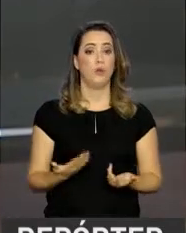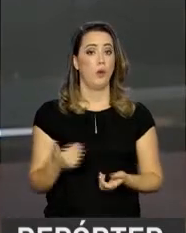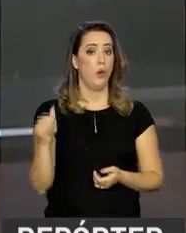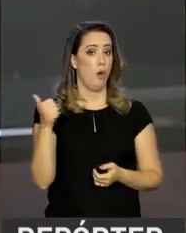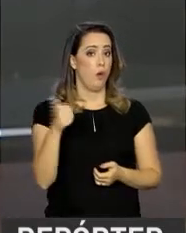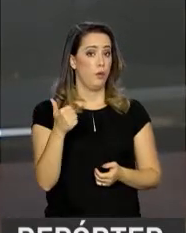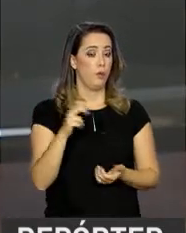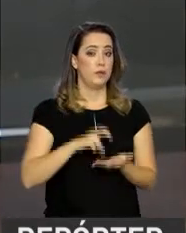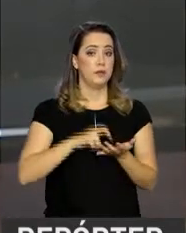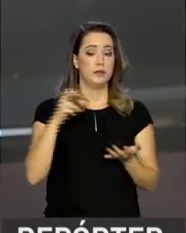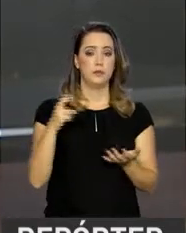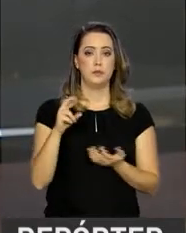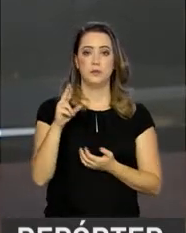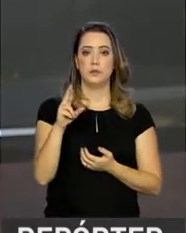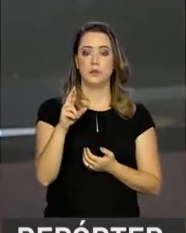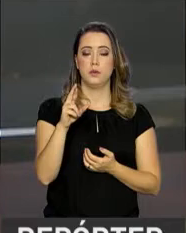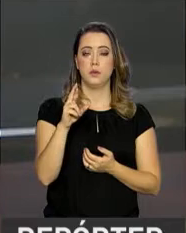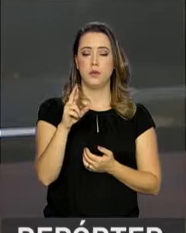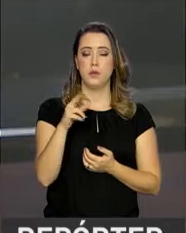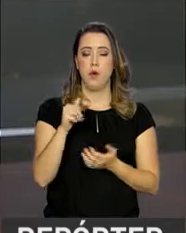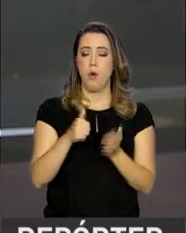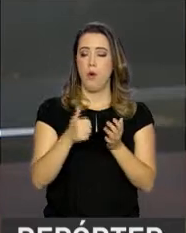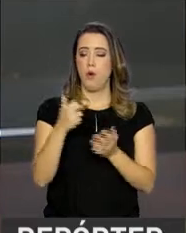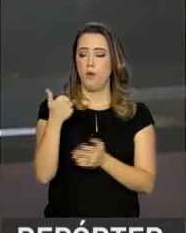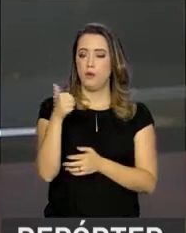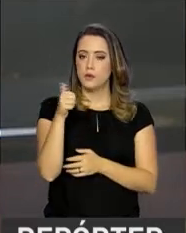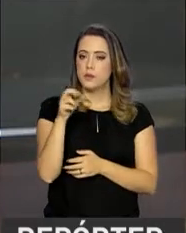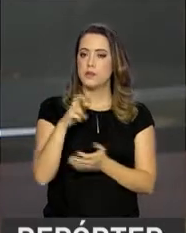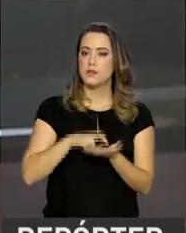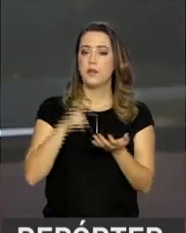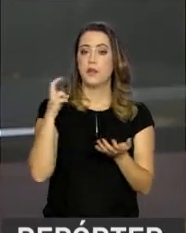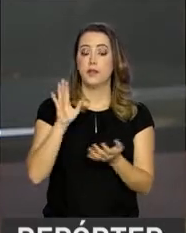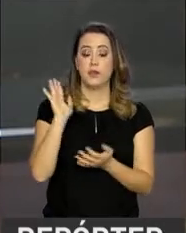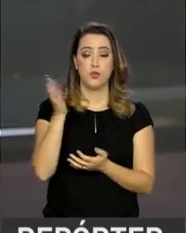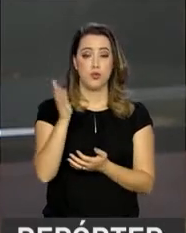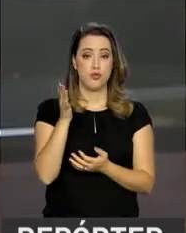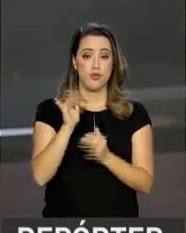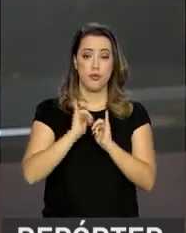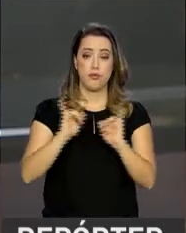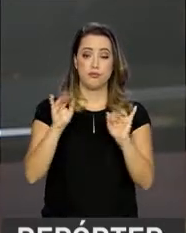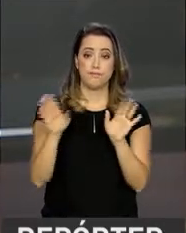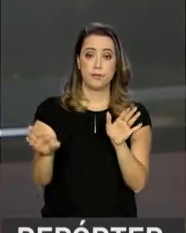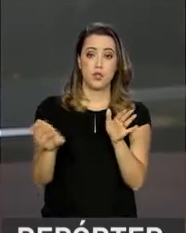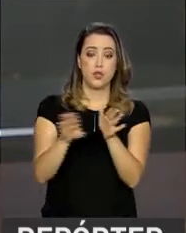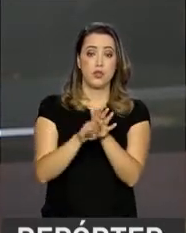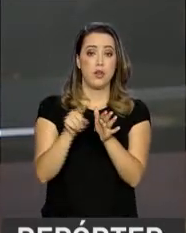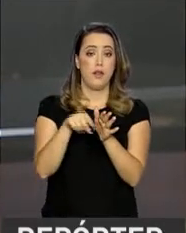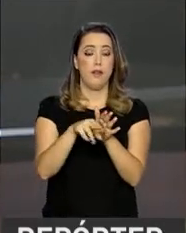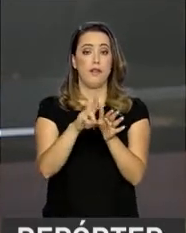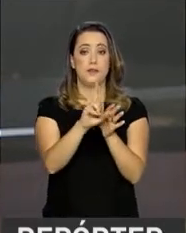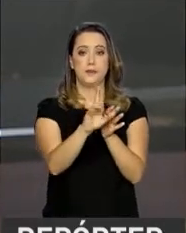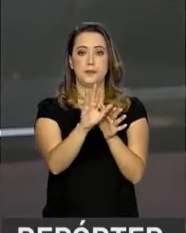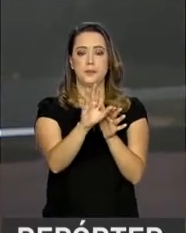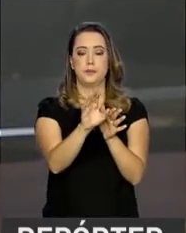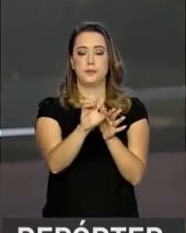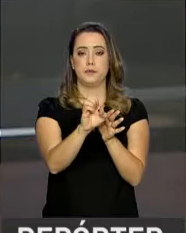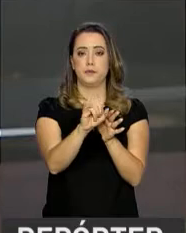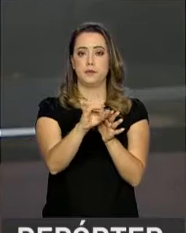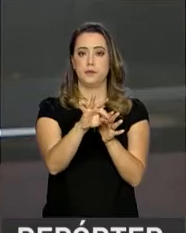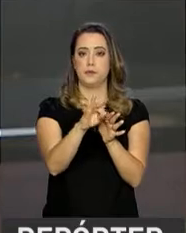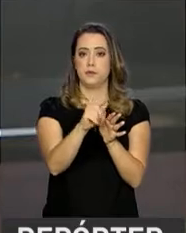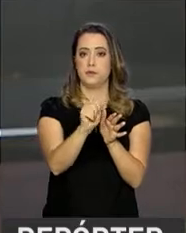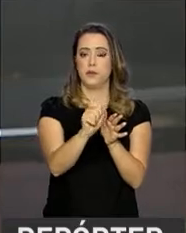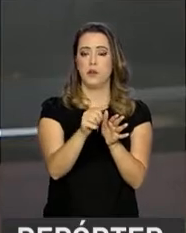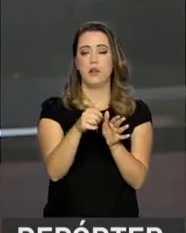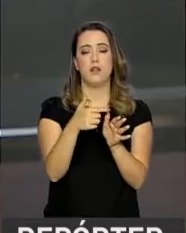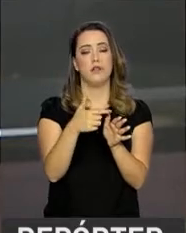de abril, a Receita divulgou o último balanço. Até aquele momento, haviam chegado à Receita quase 20 milhões